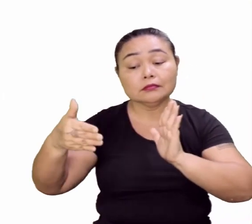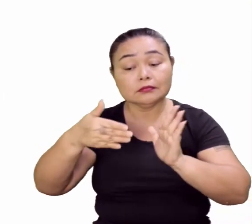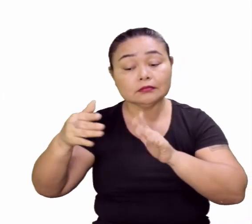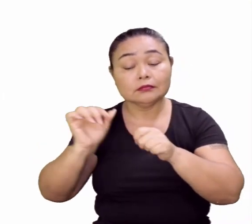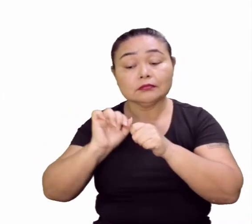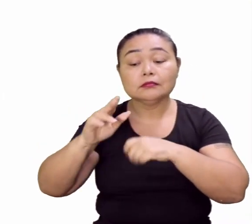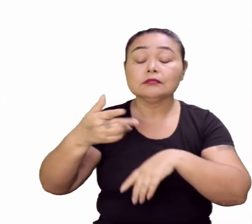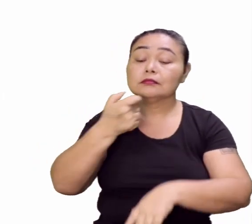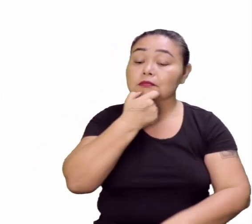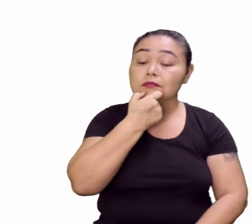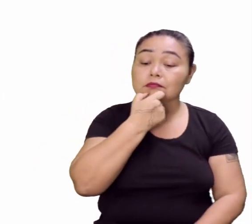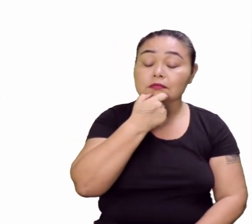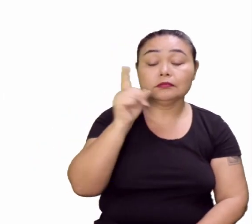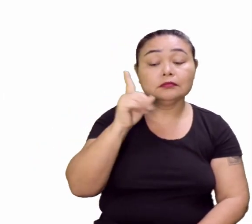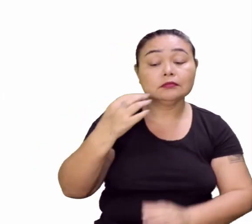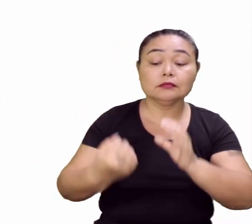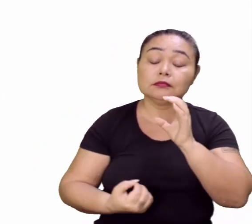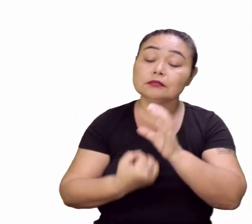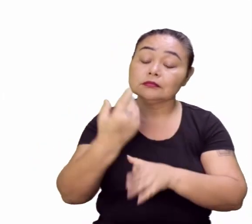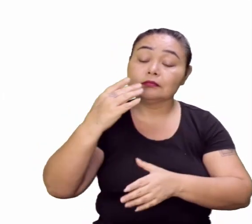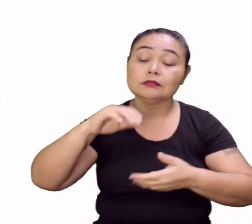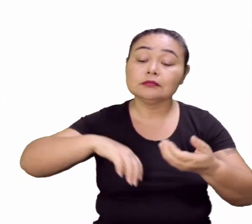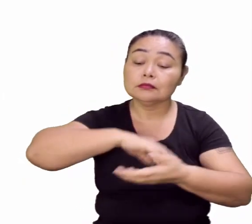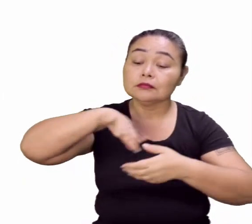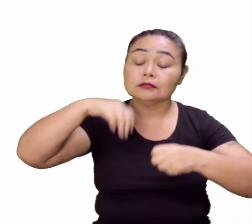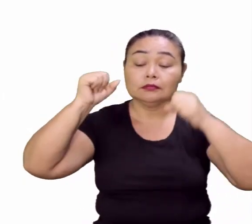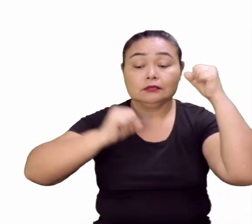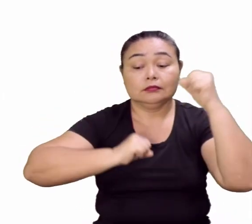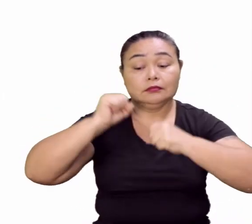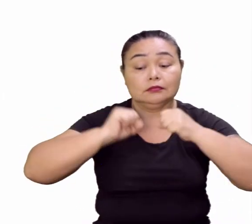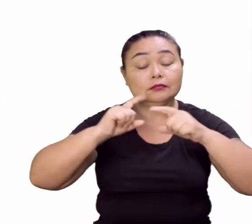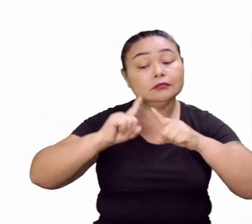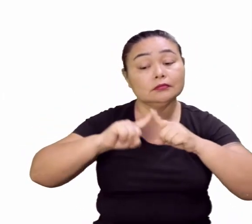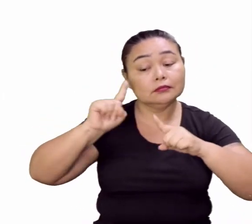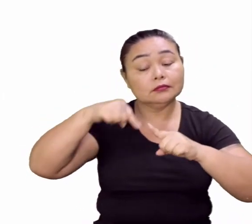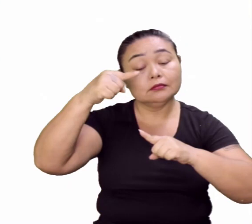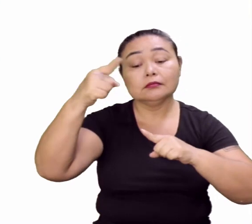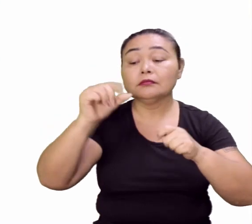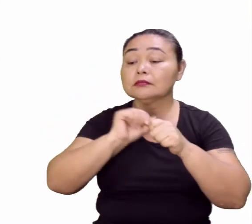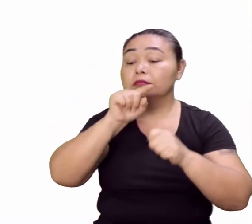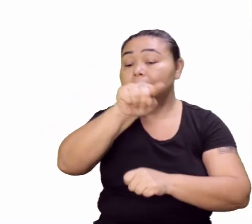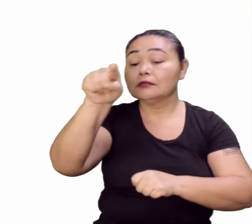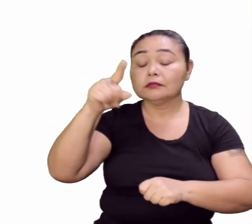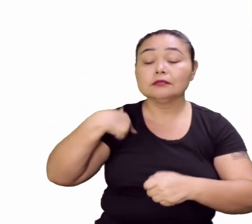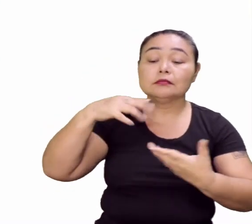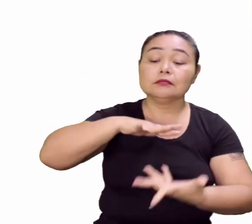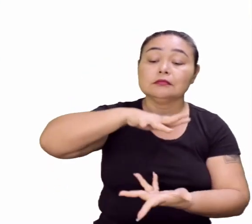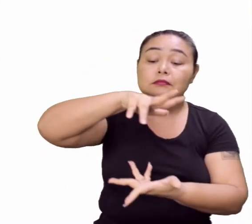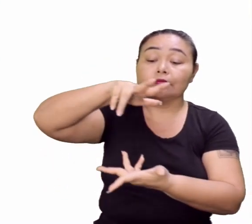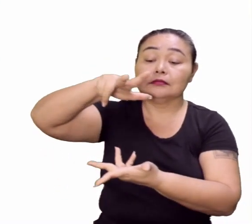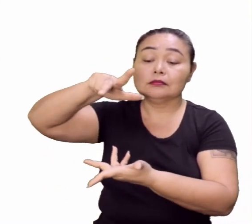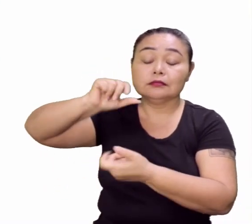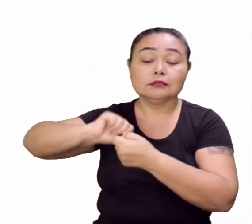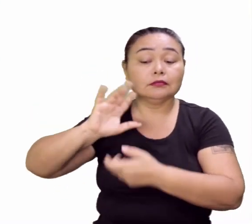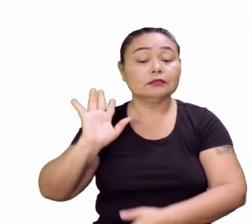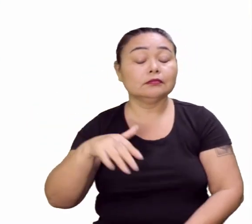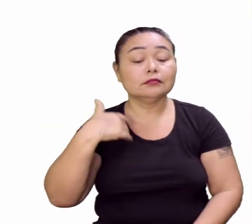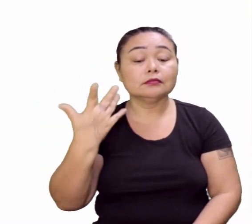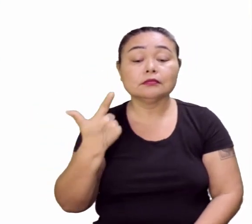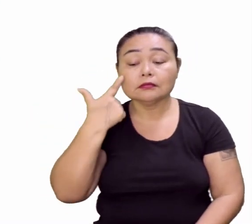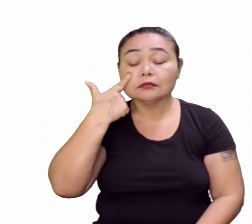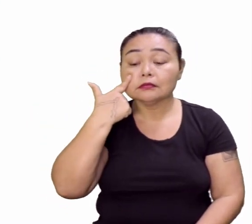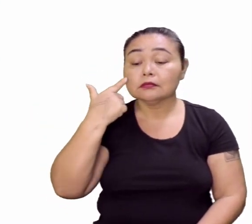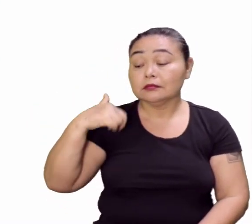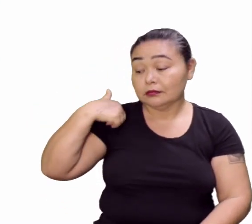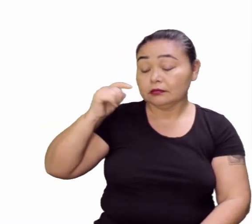lá na Inglaterra, onde foi criada a primeira Revolução Industrial, mas depois em outras partes do mundo. Vamos lá. Então, aí é só questão